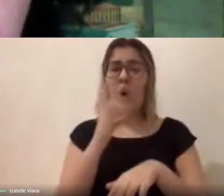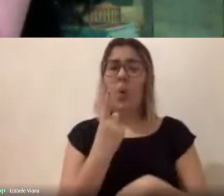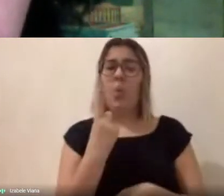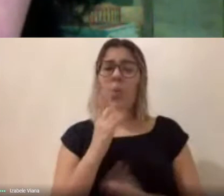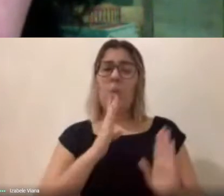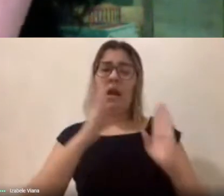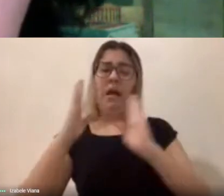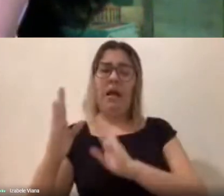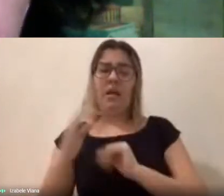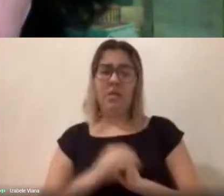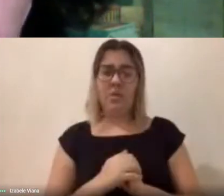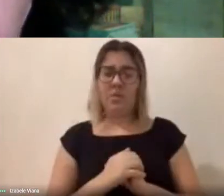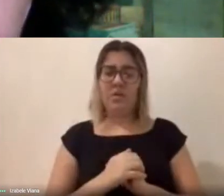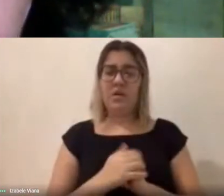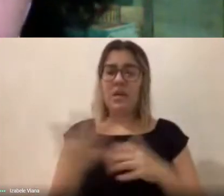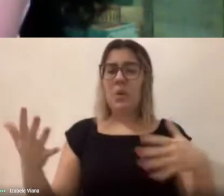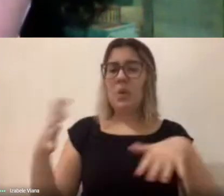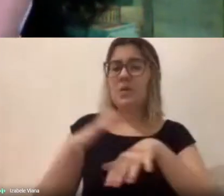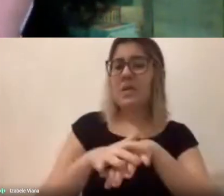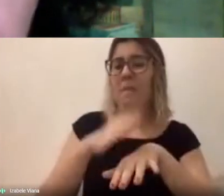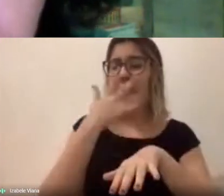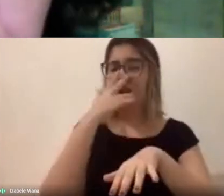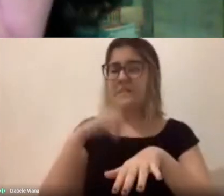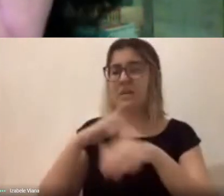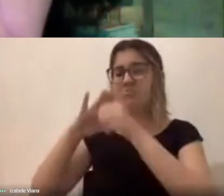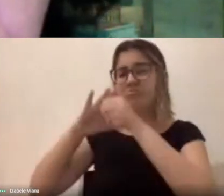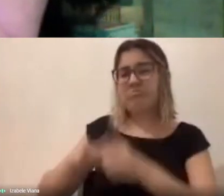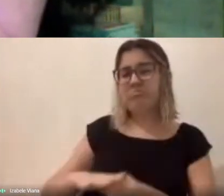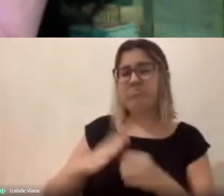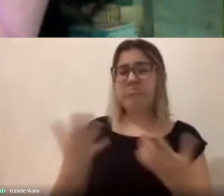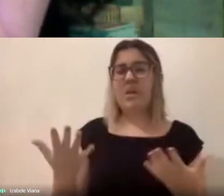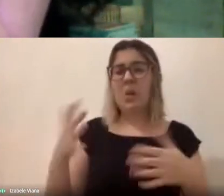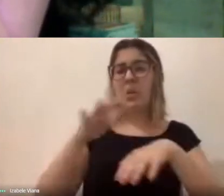exclui. A inclusão isola.